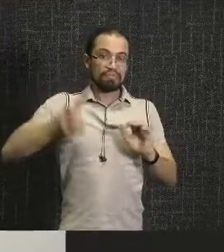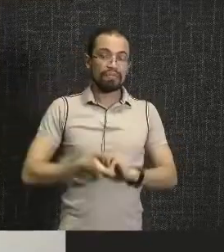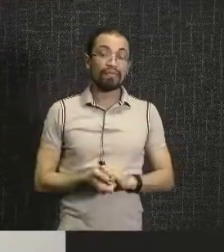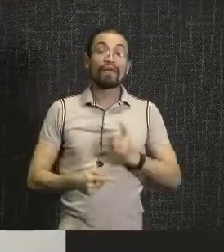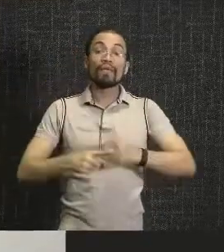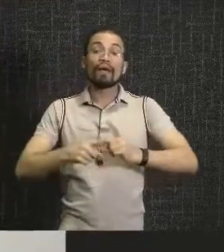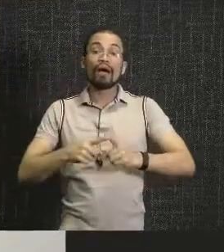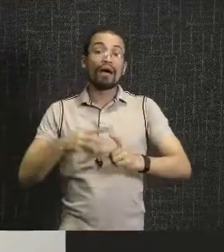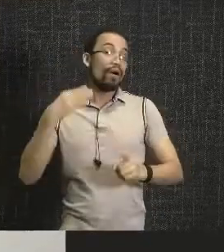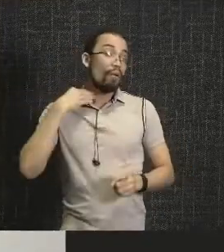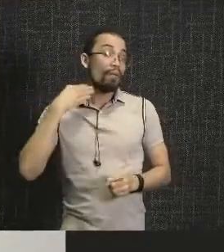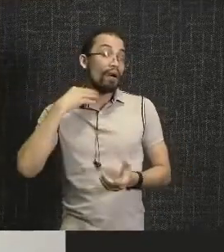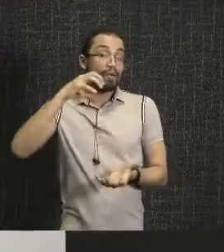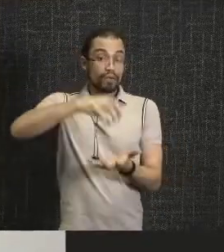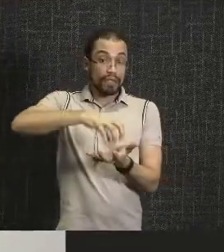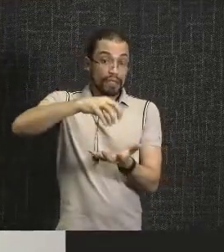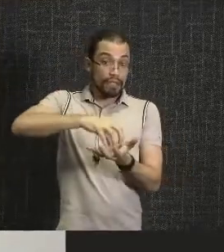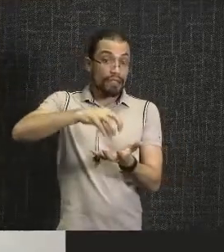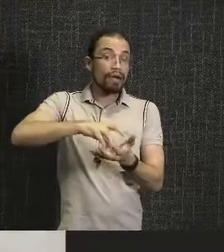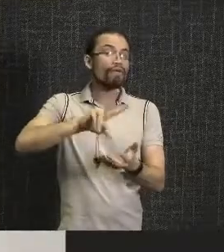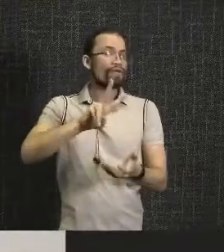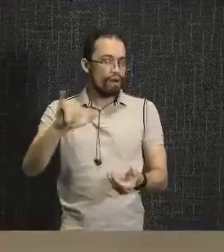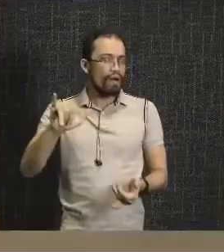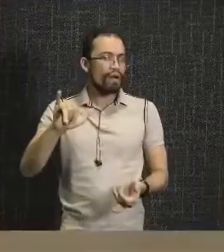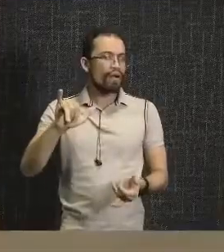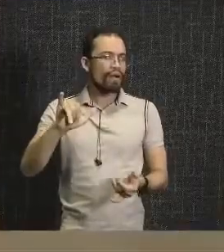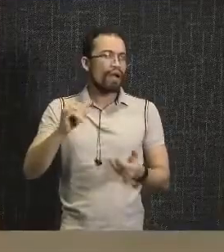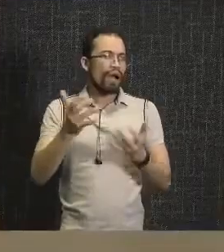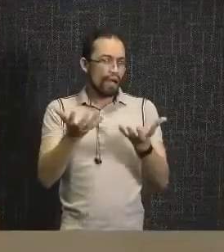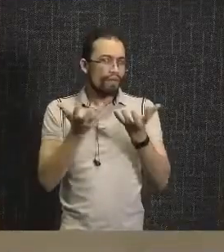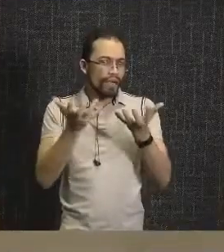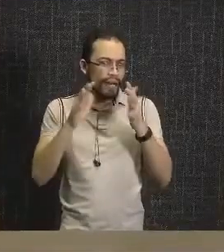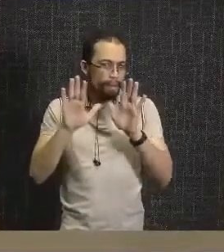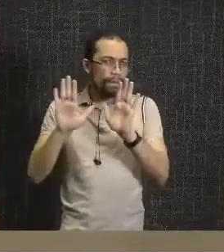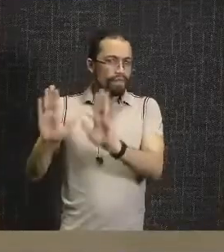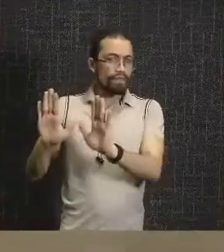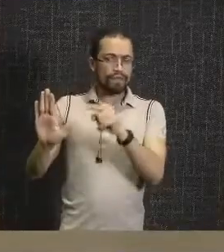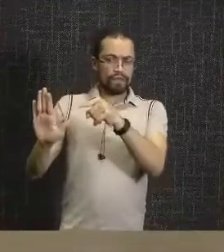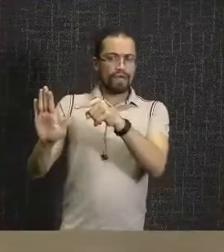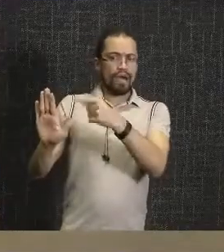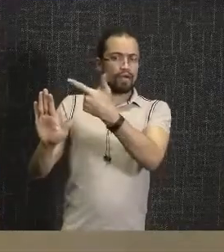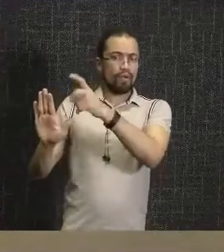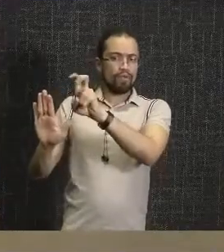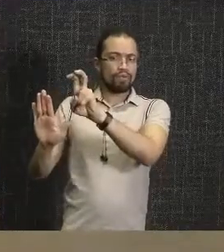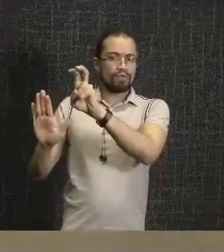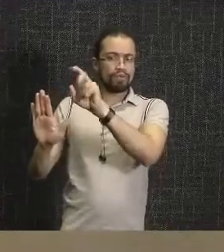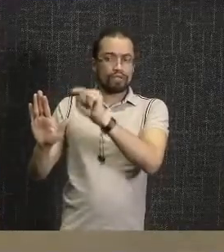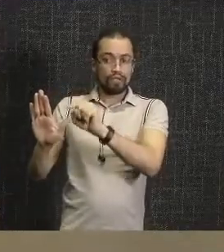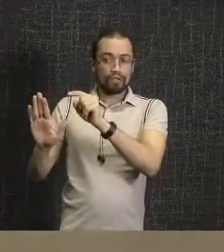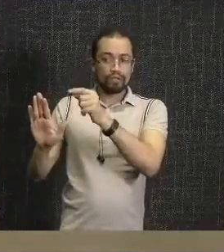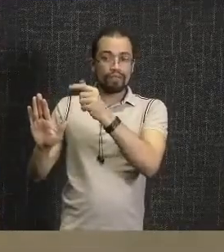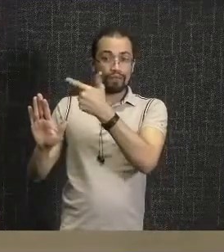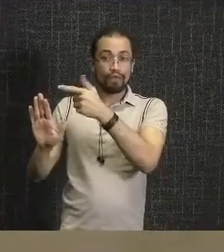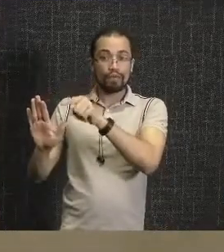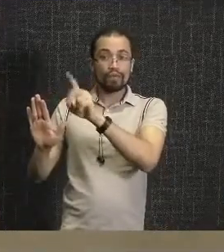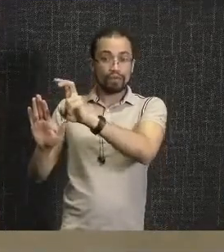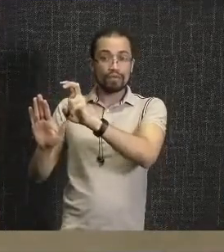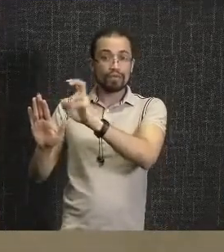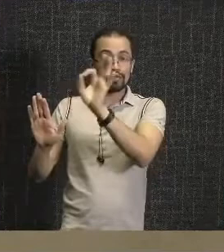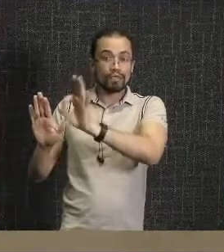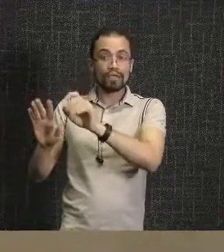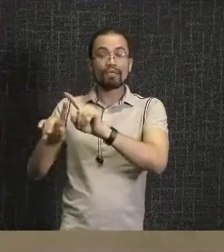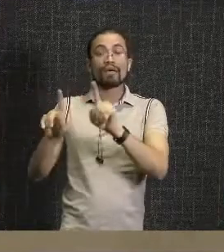Banco Central ainda vai querer ficar com essa taxa baixa para estimular que vocês, empresários, consigam